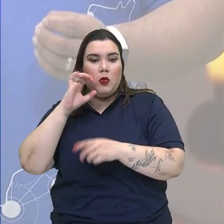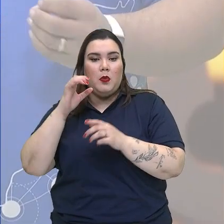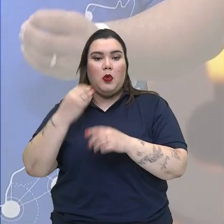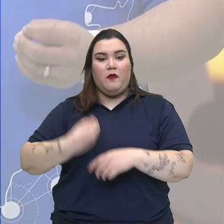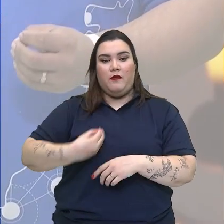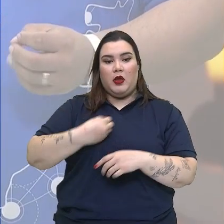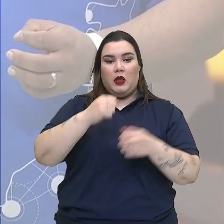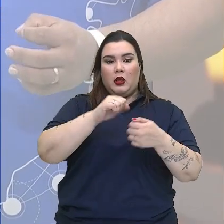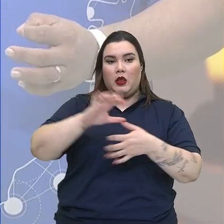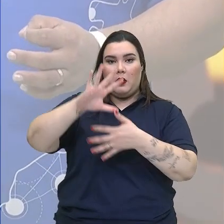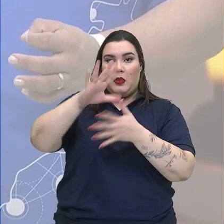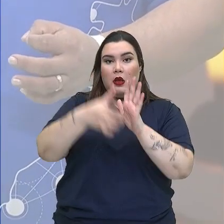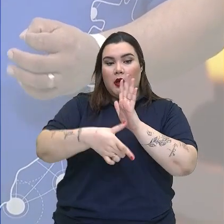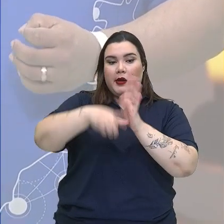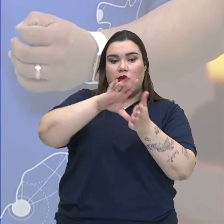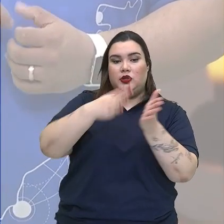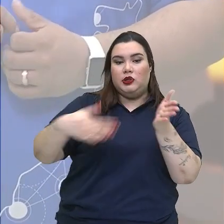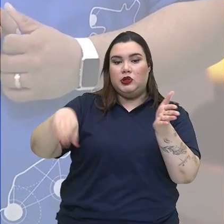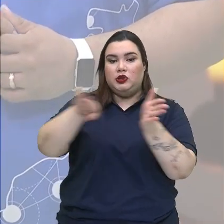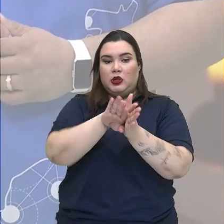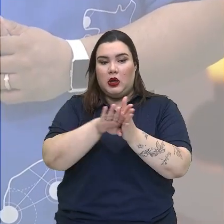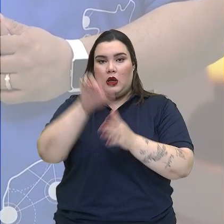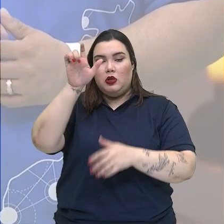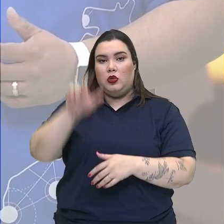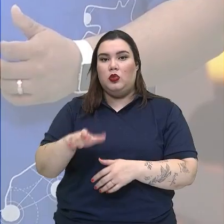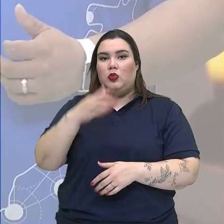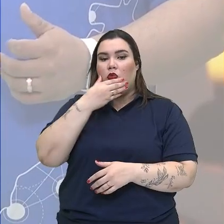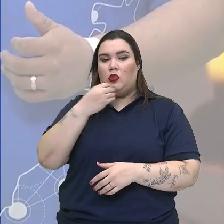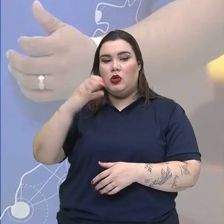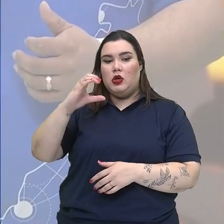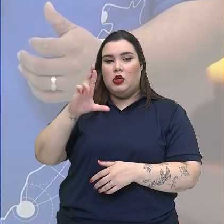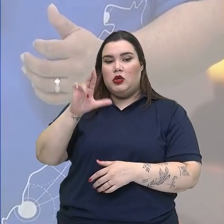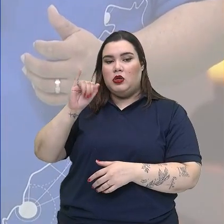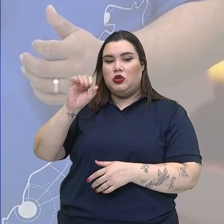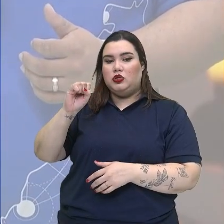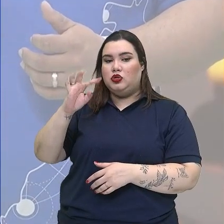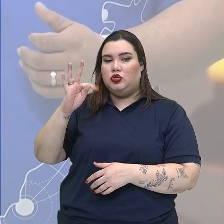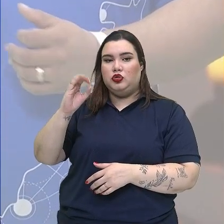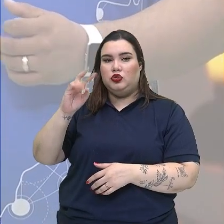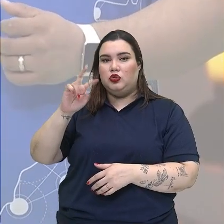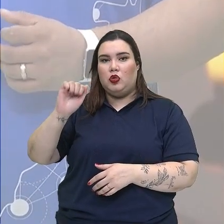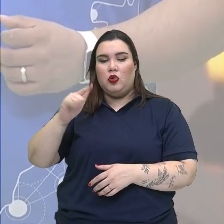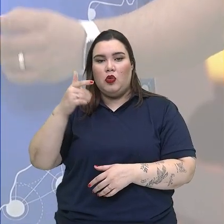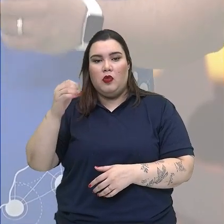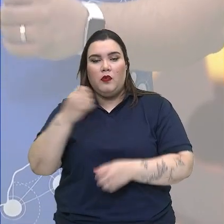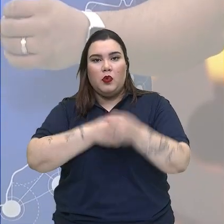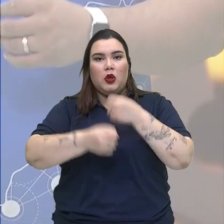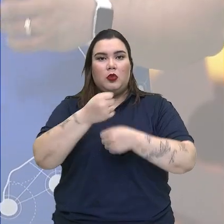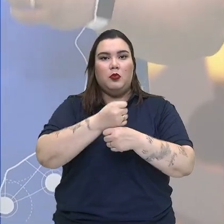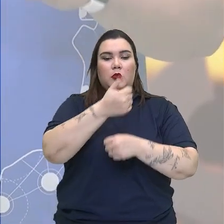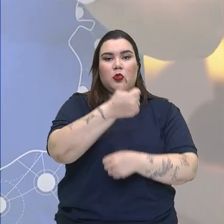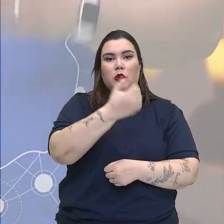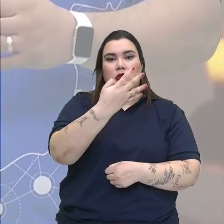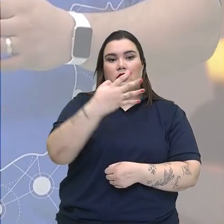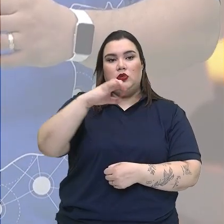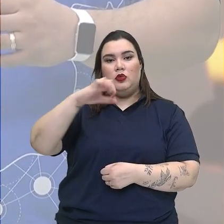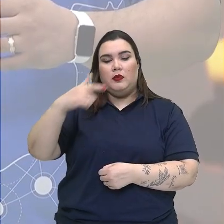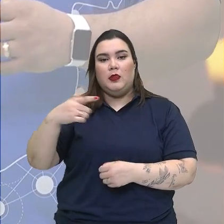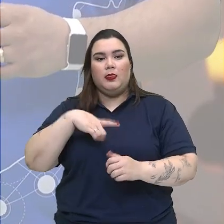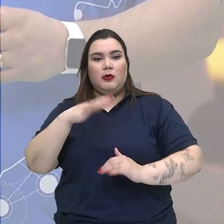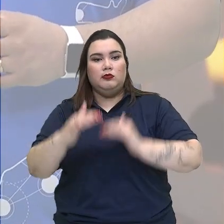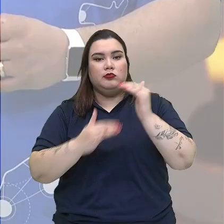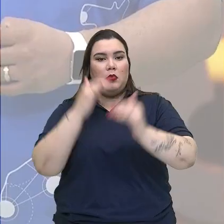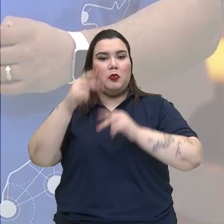chegada de Cristóvão Colombo, em 1492, desenvolveram civilizações complexas e